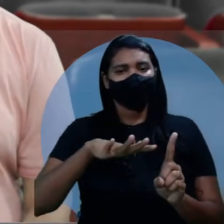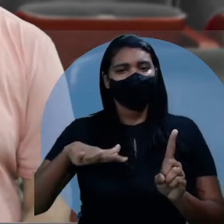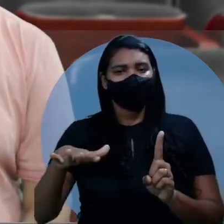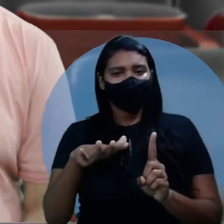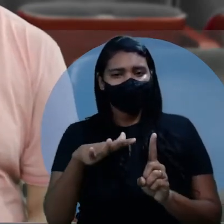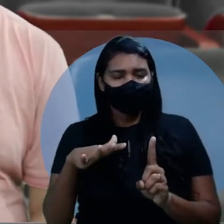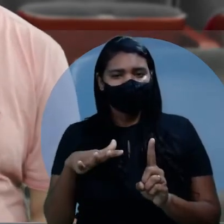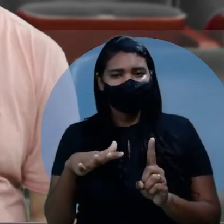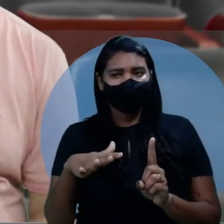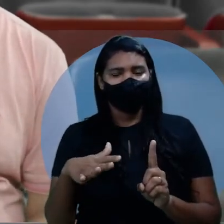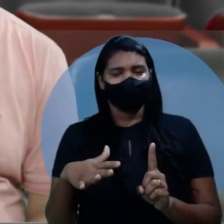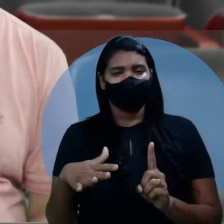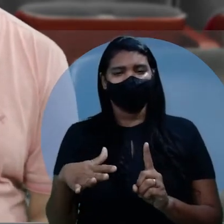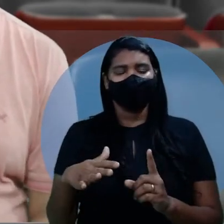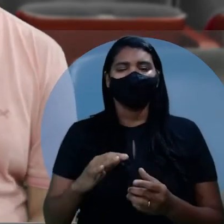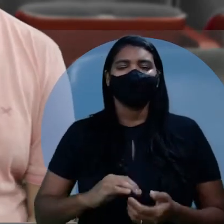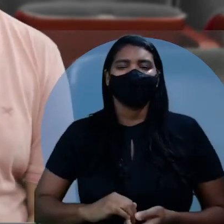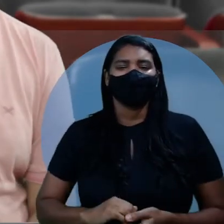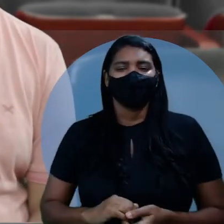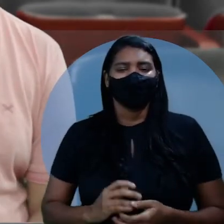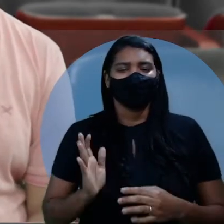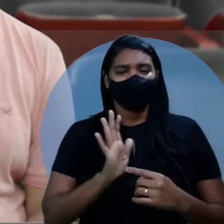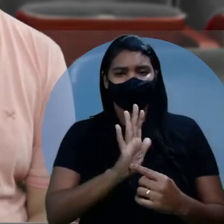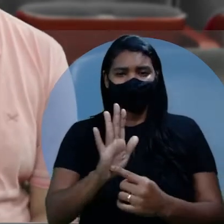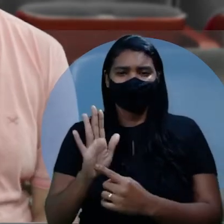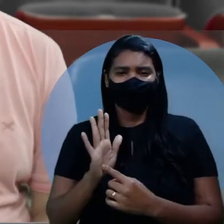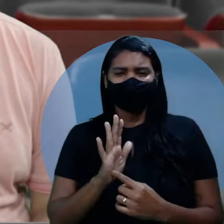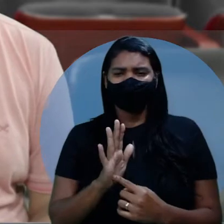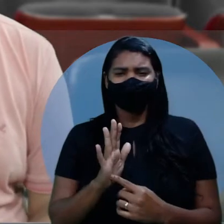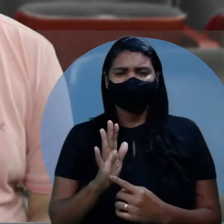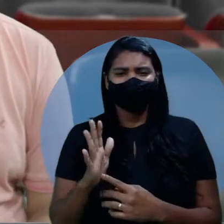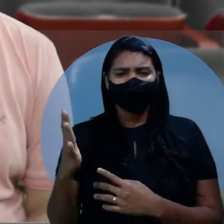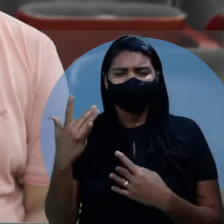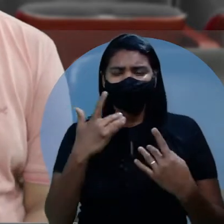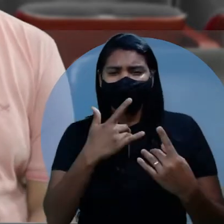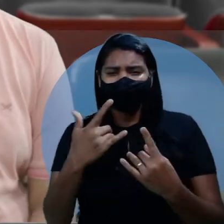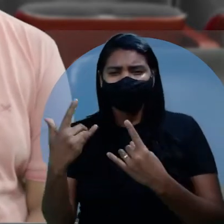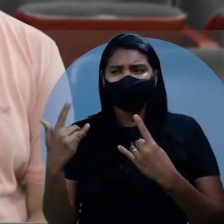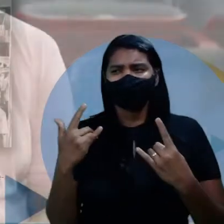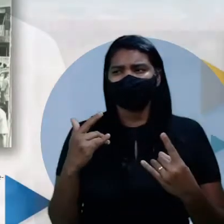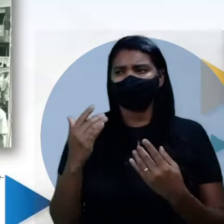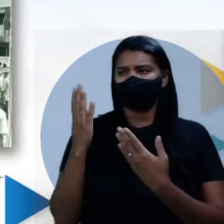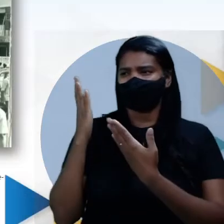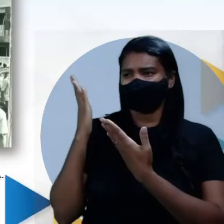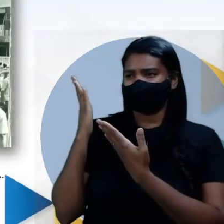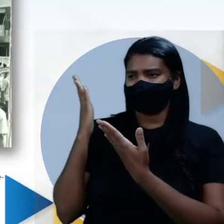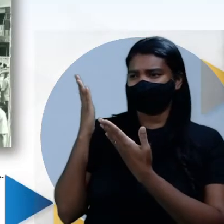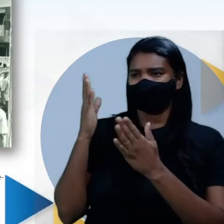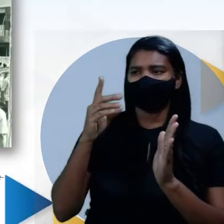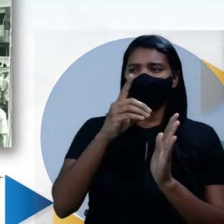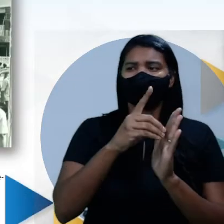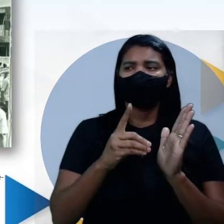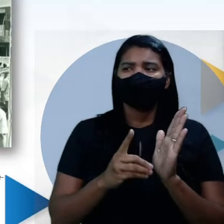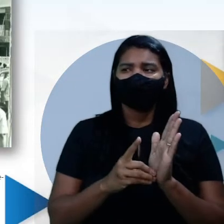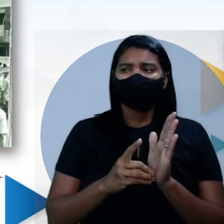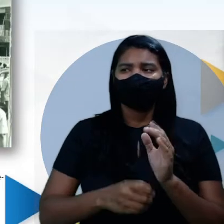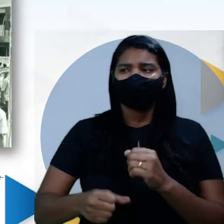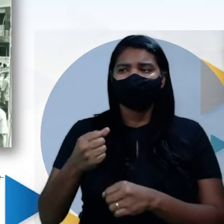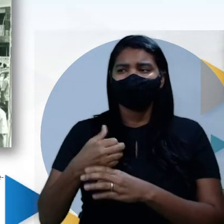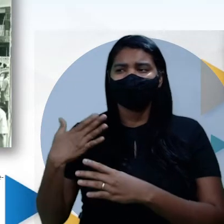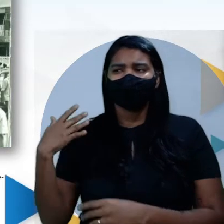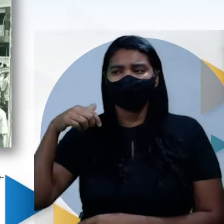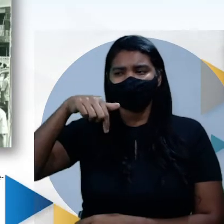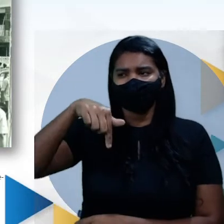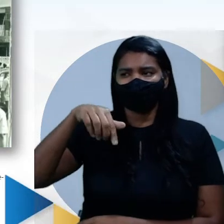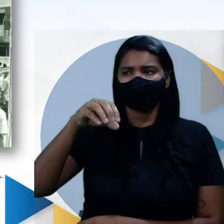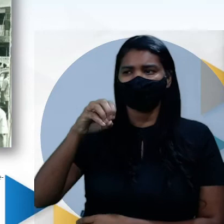da invisibilidade social. Exato. Certo? Professor, temos aqui uma foto, olha, década de 70, até